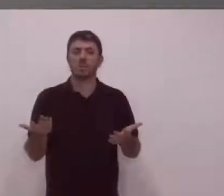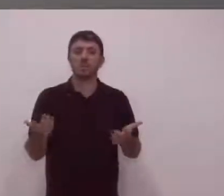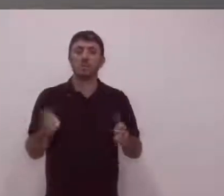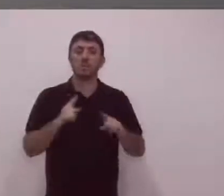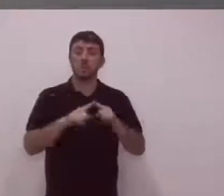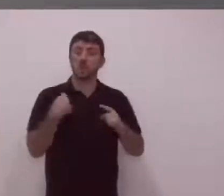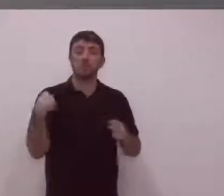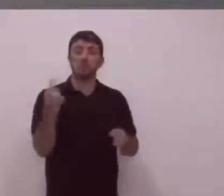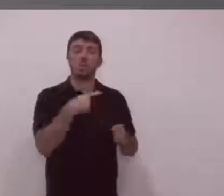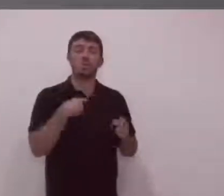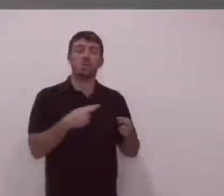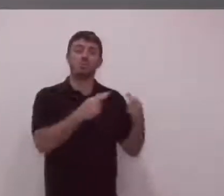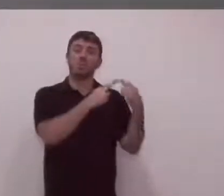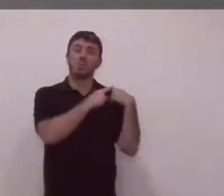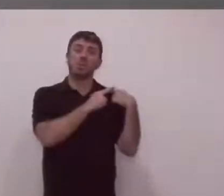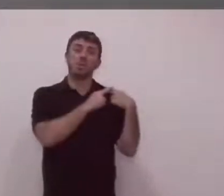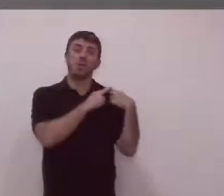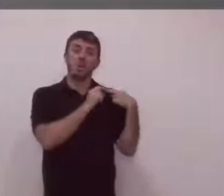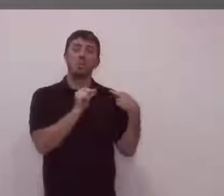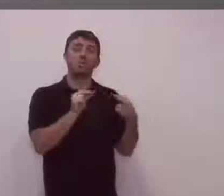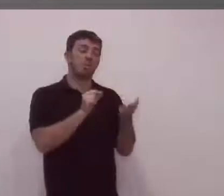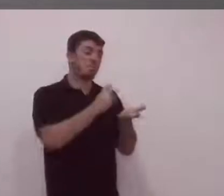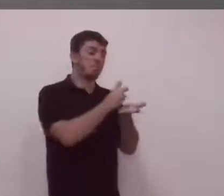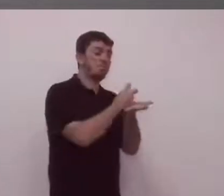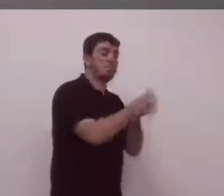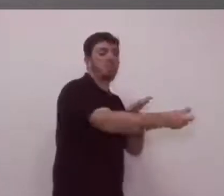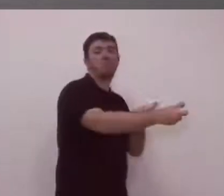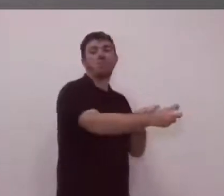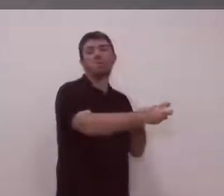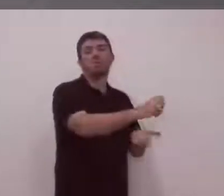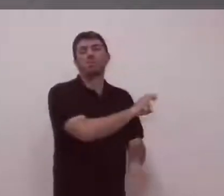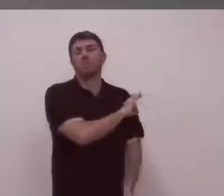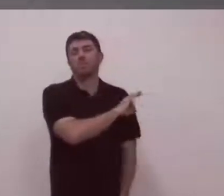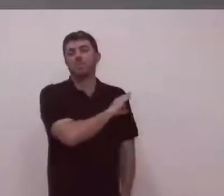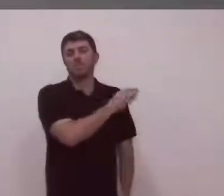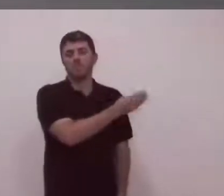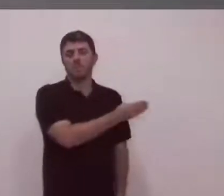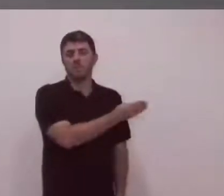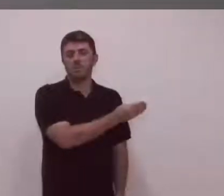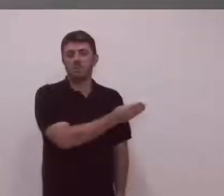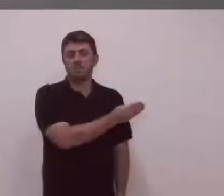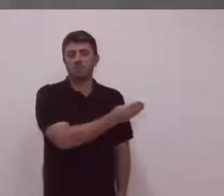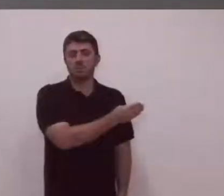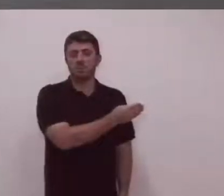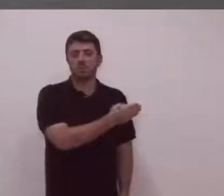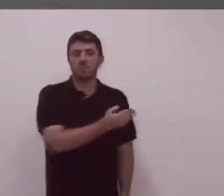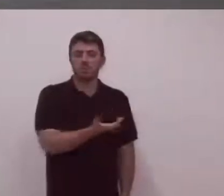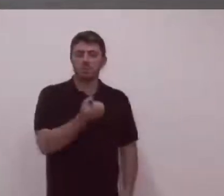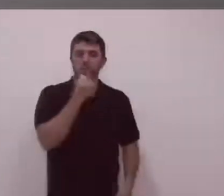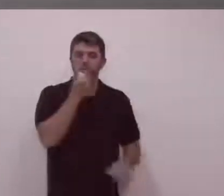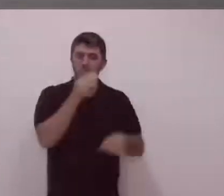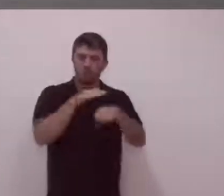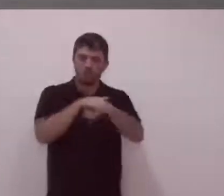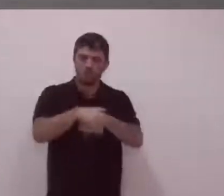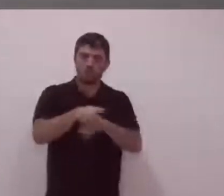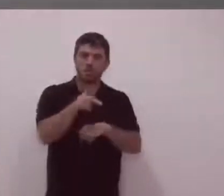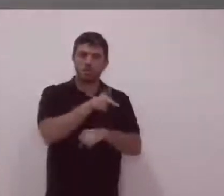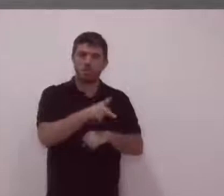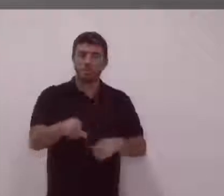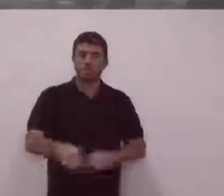cargo até porque não mudaria nada absolutamente nada boa noite senhor presidente